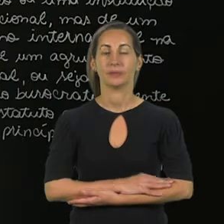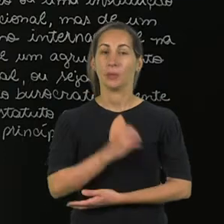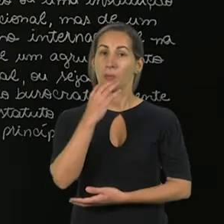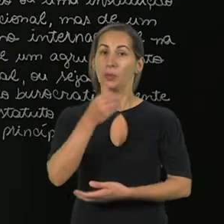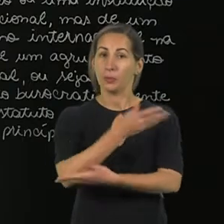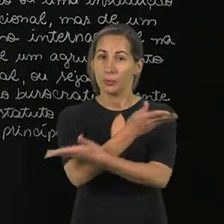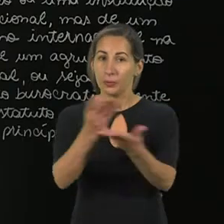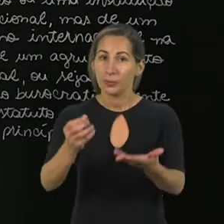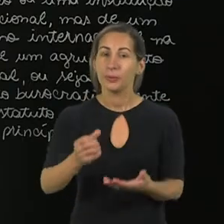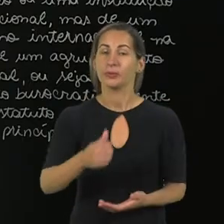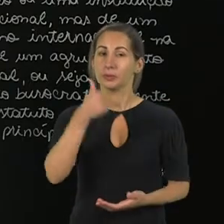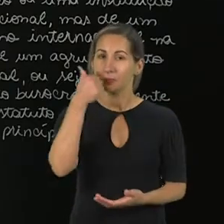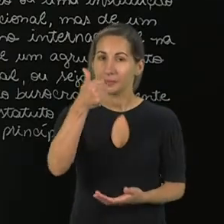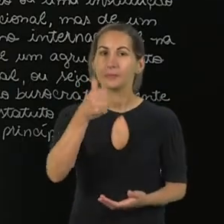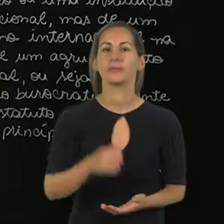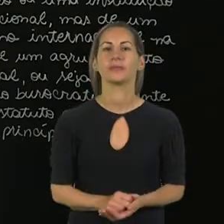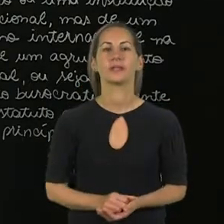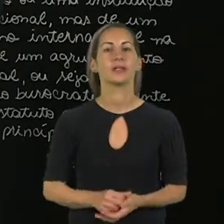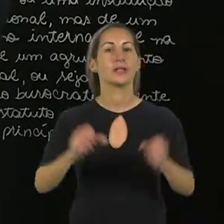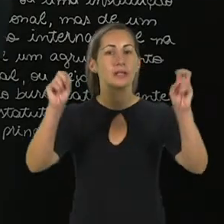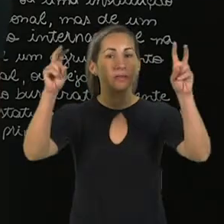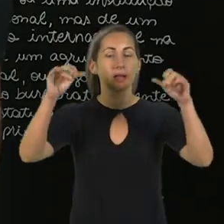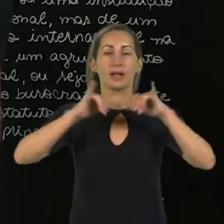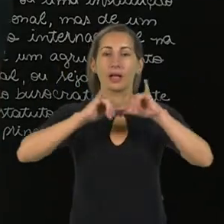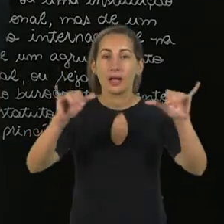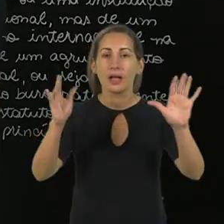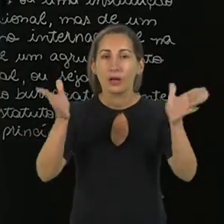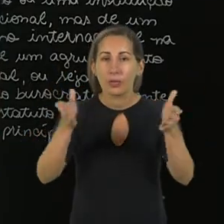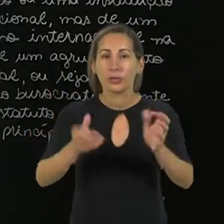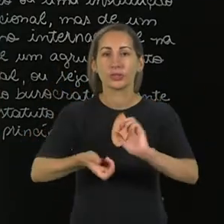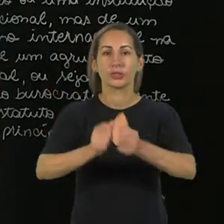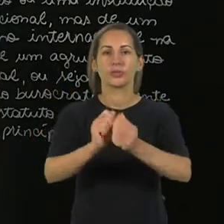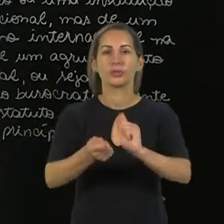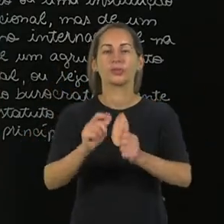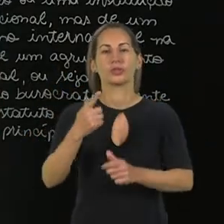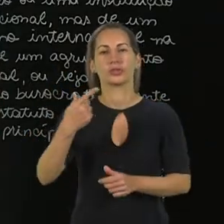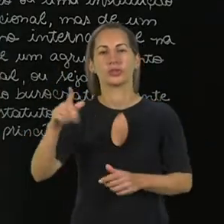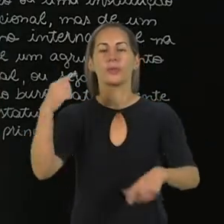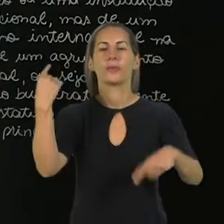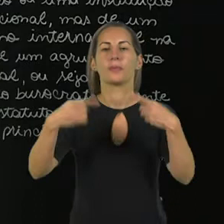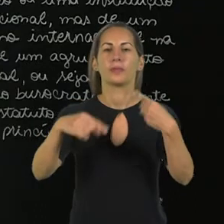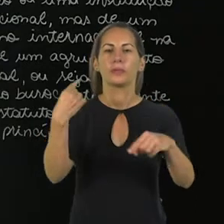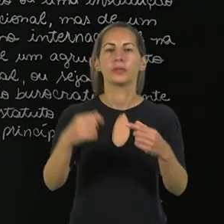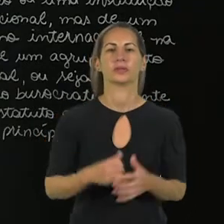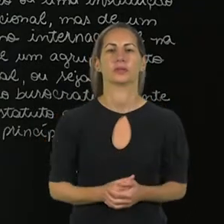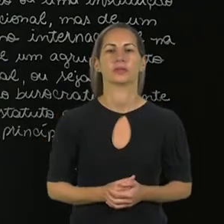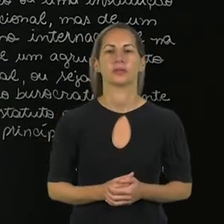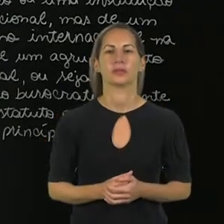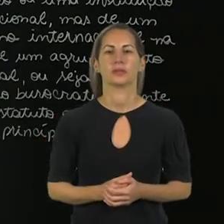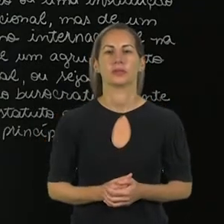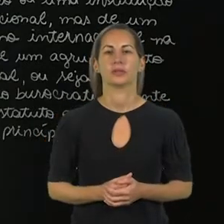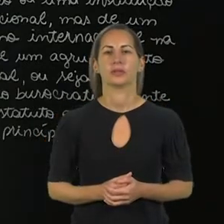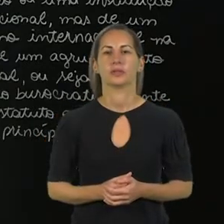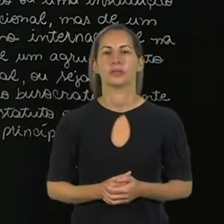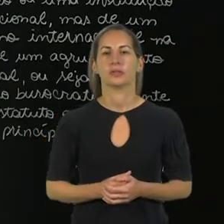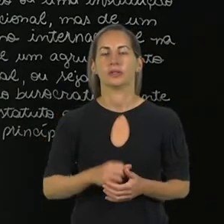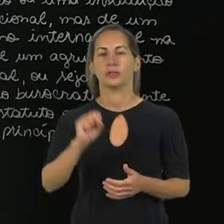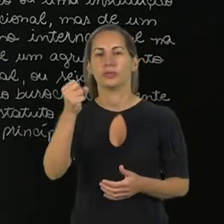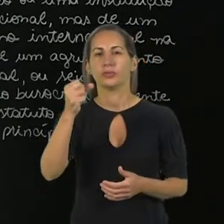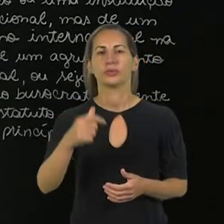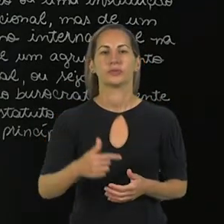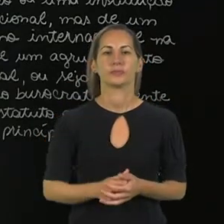Fala pessoal, tudo bem? Vamos tratar nessa aula sobre economia e geopolítica, G8, G20